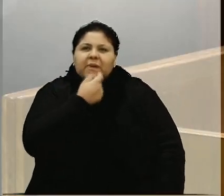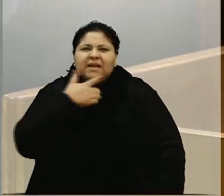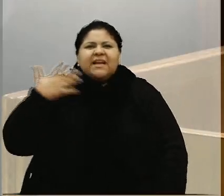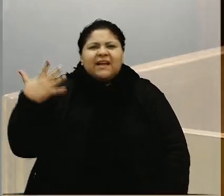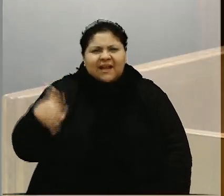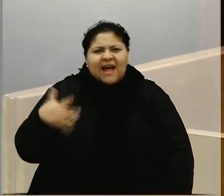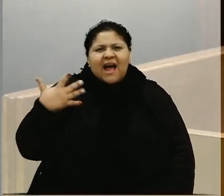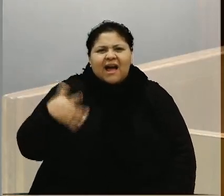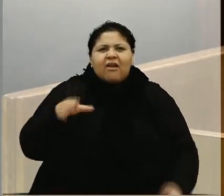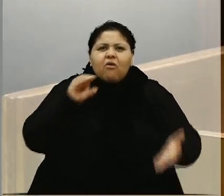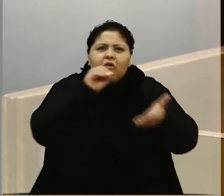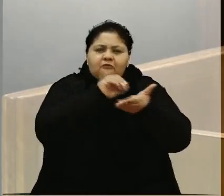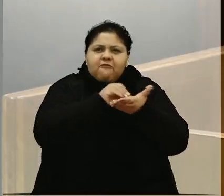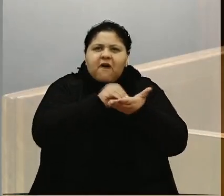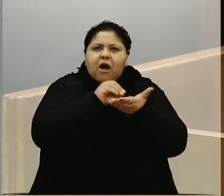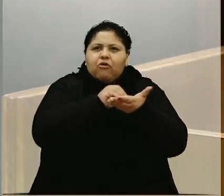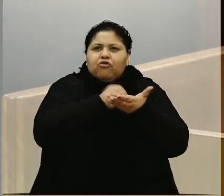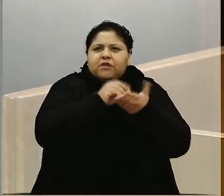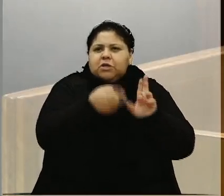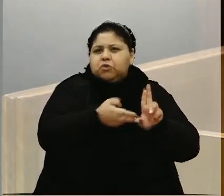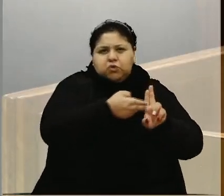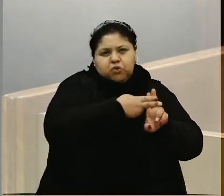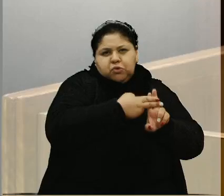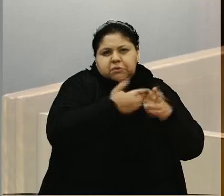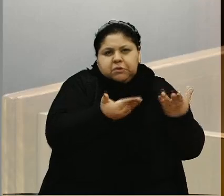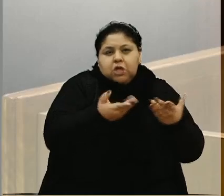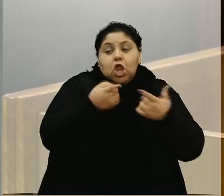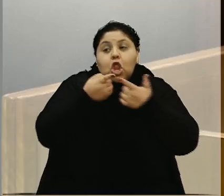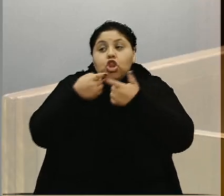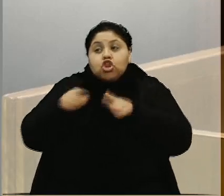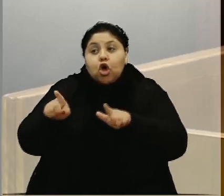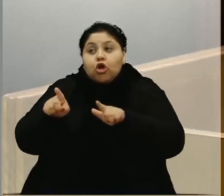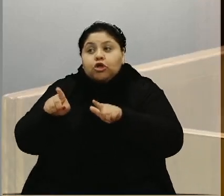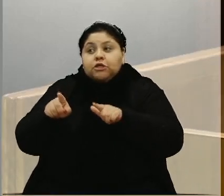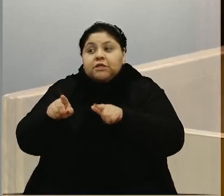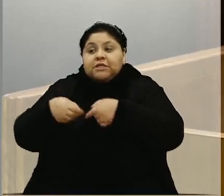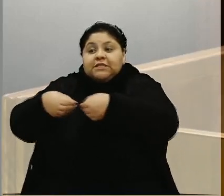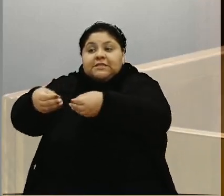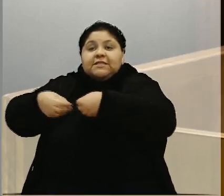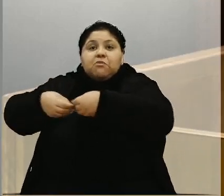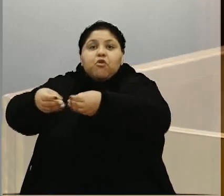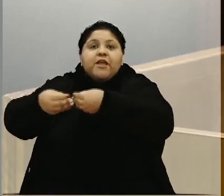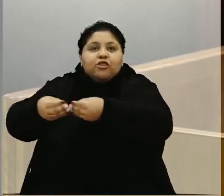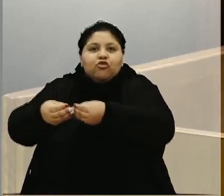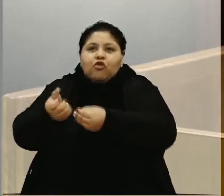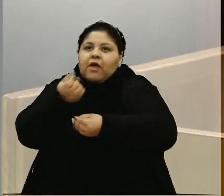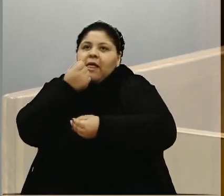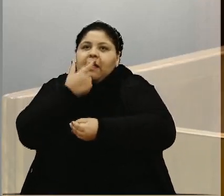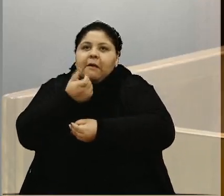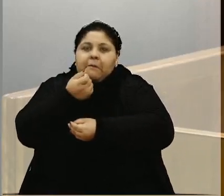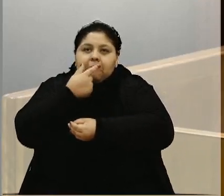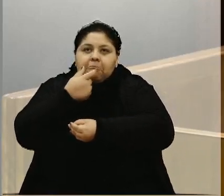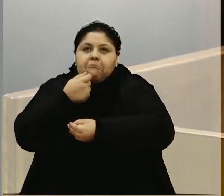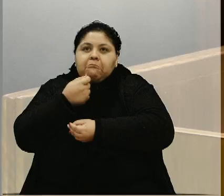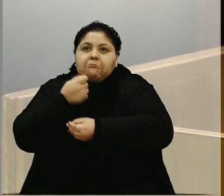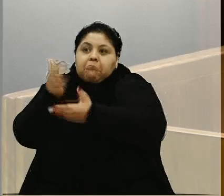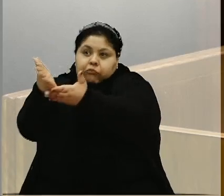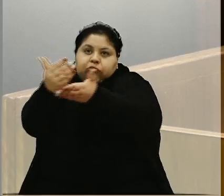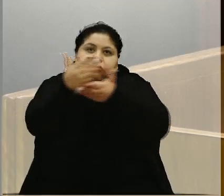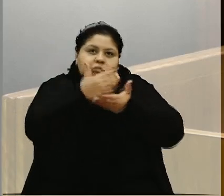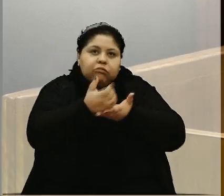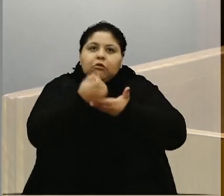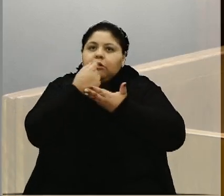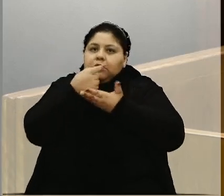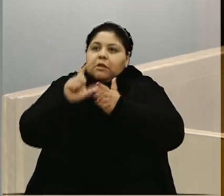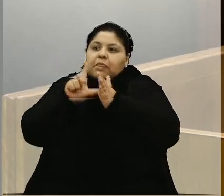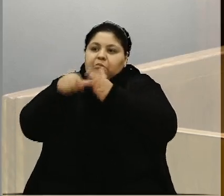quando falta ali no CES, por algum motivo, nós somos aqueles que vamos atrás dos parceiros e adquirimos os medicamentos de alto